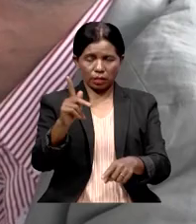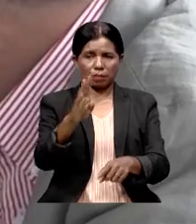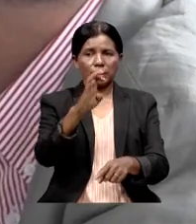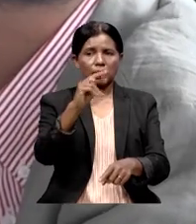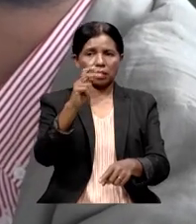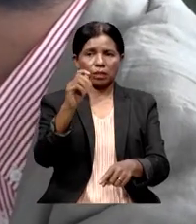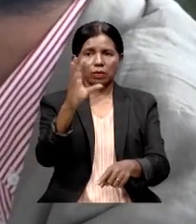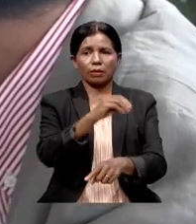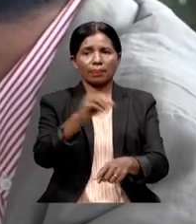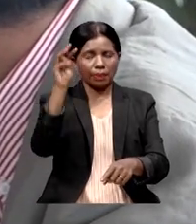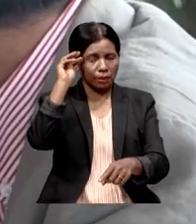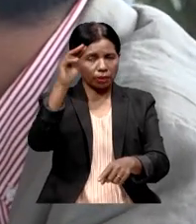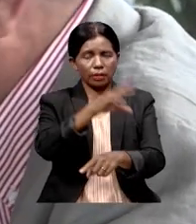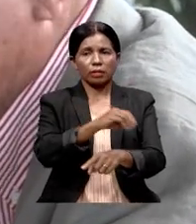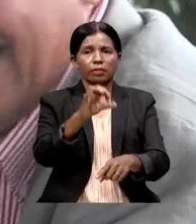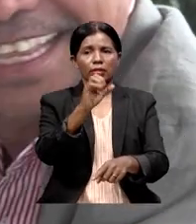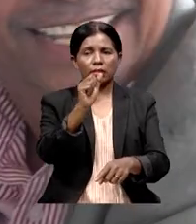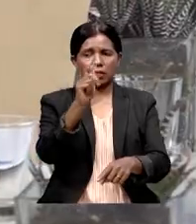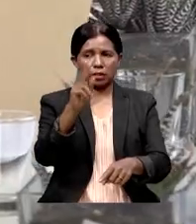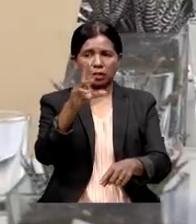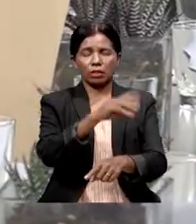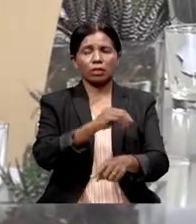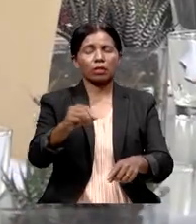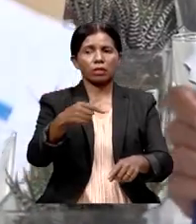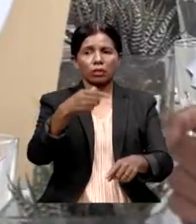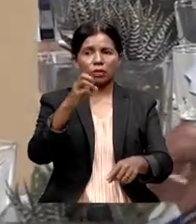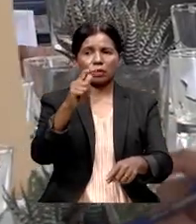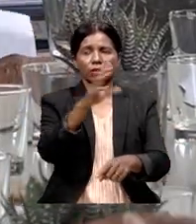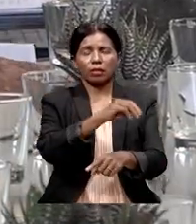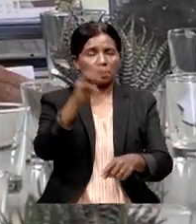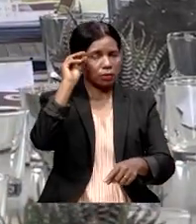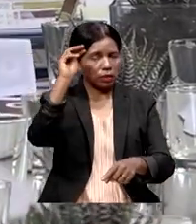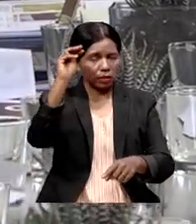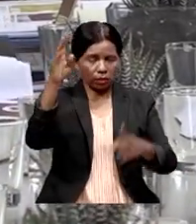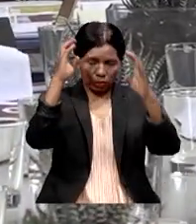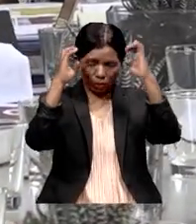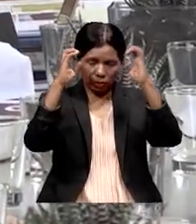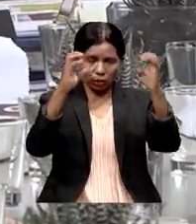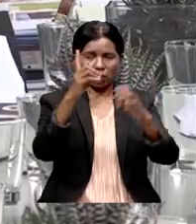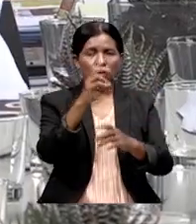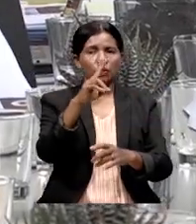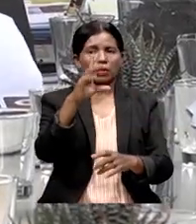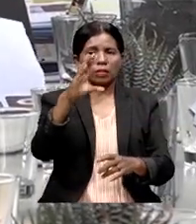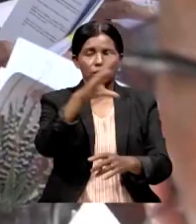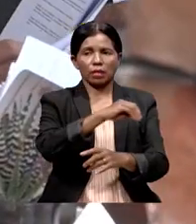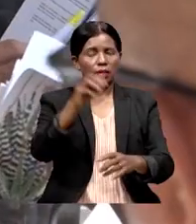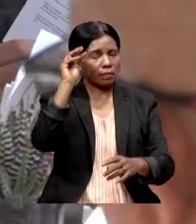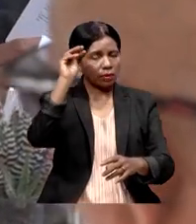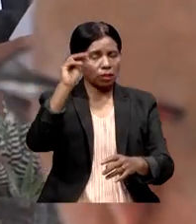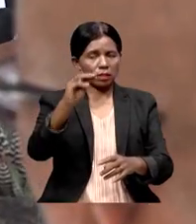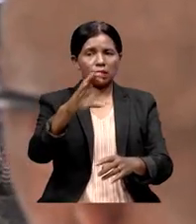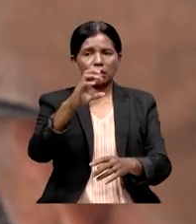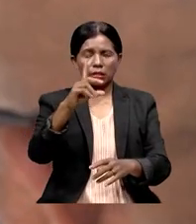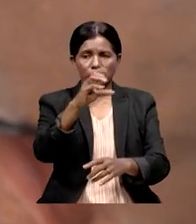Freitas, ministro do interior Francisco da Costa Guterres, ministro da educação Dulce de Jesus Soares, ministro de justiça Sérgio